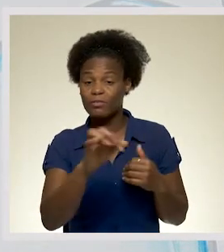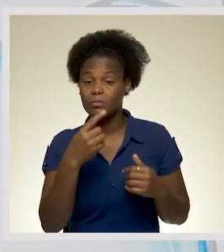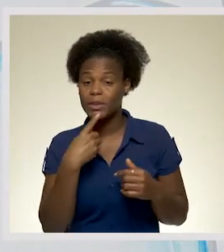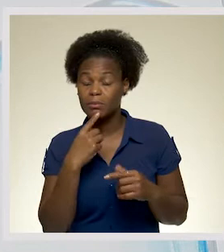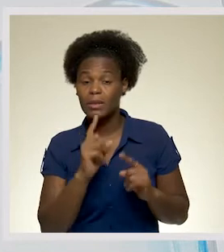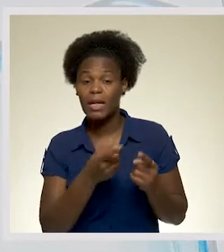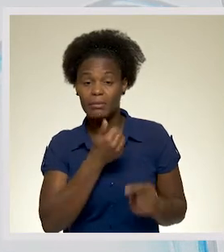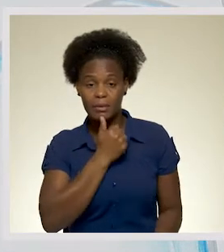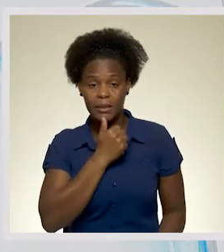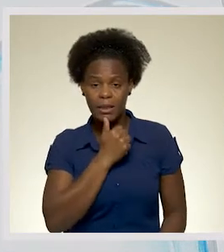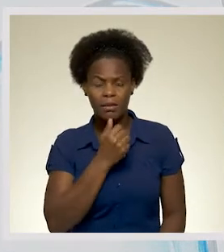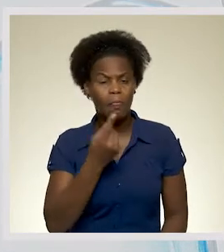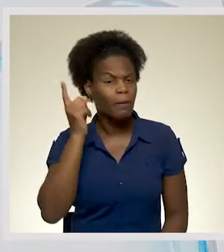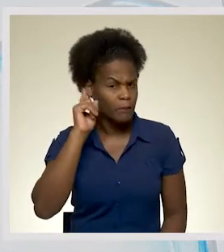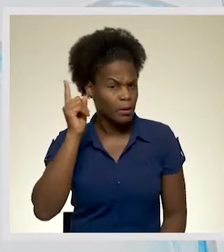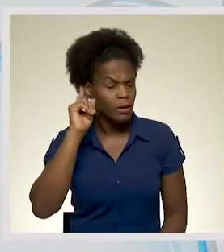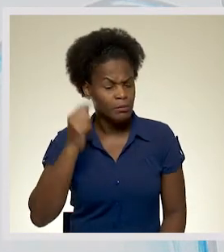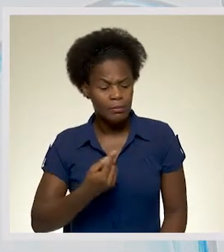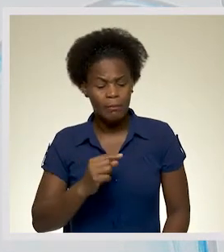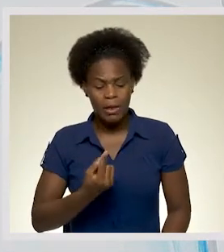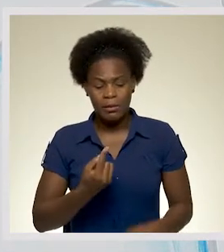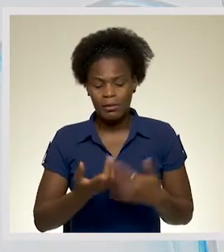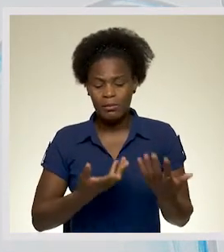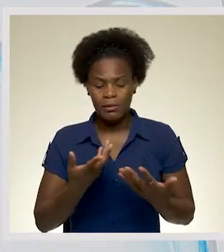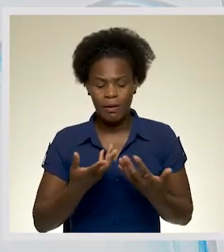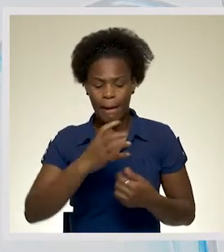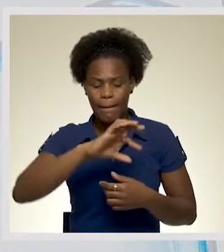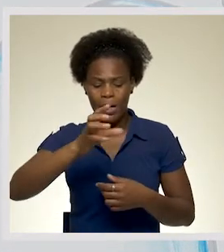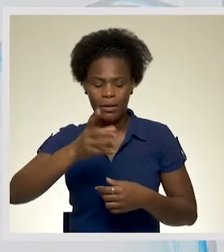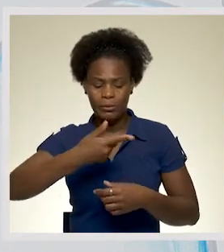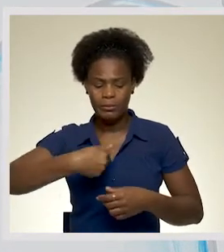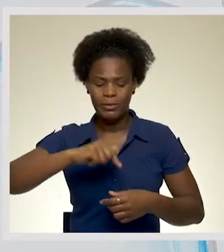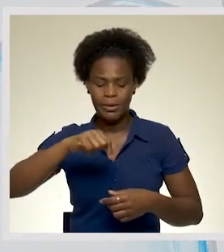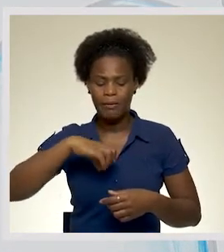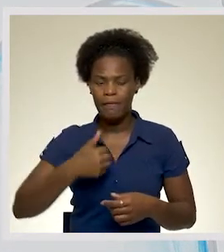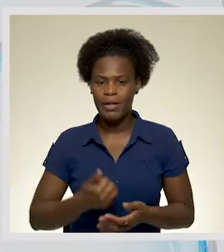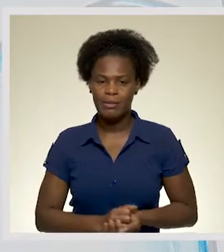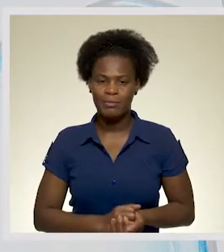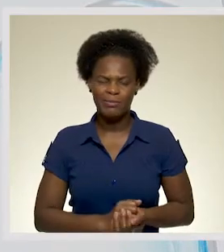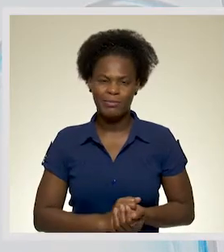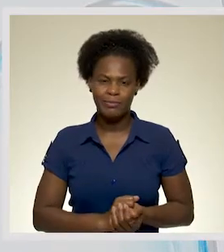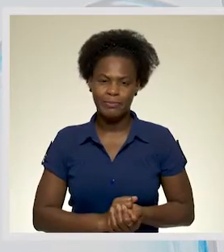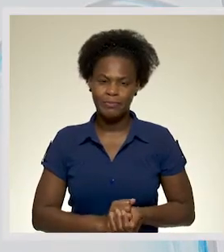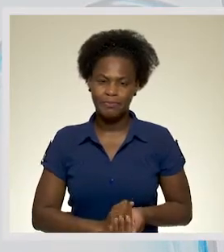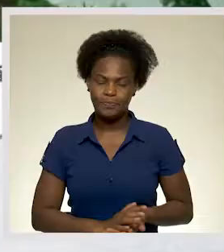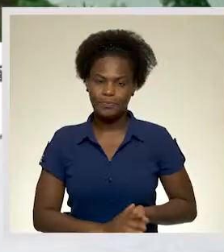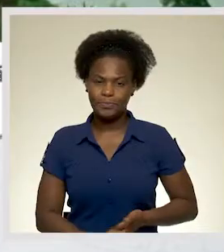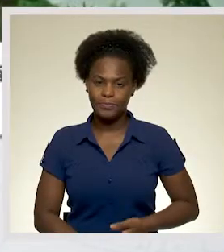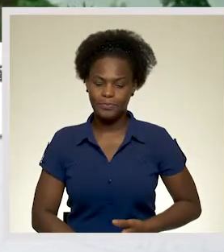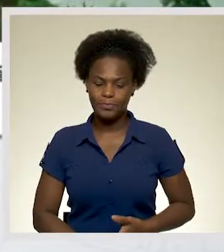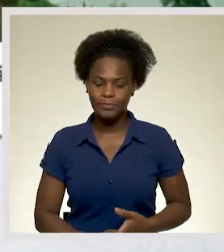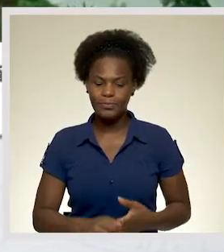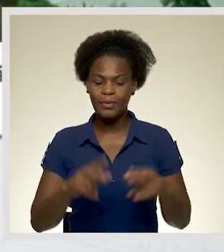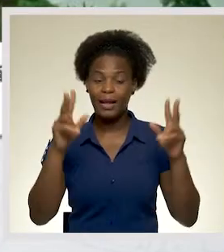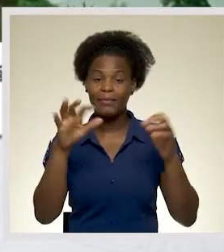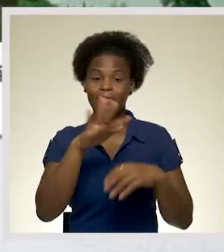essas medidas são importantes para o nosso país Cabo Verde. Prestem lá atenção. No domínio